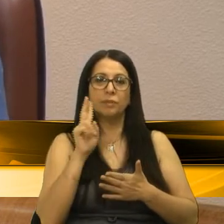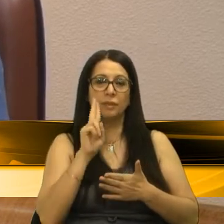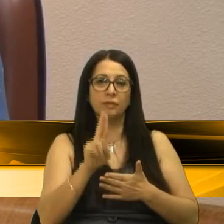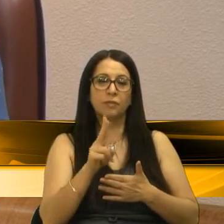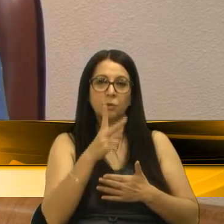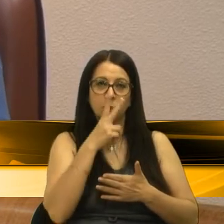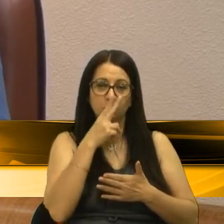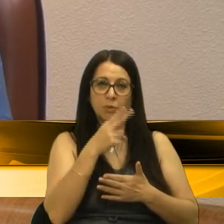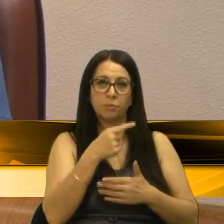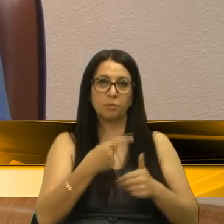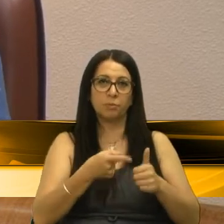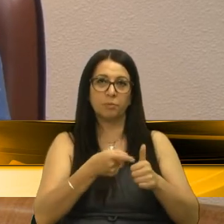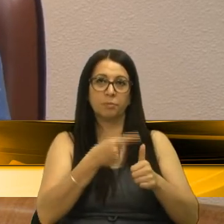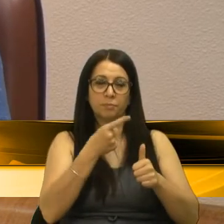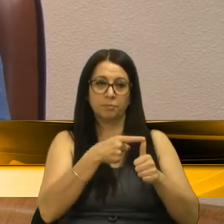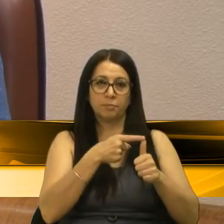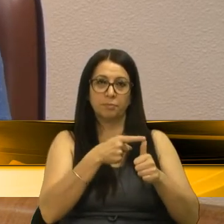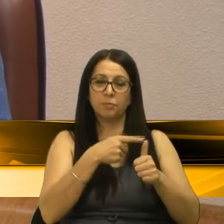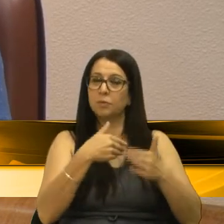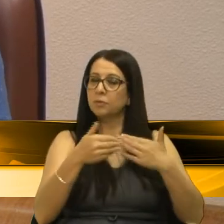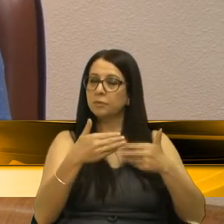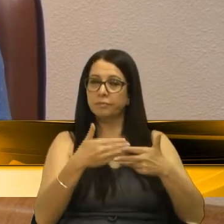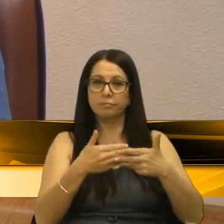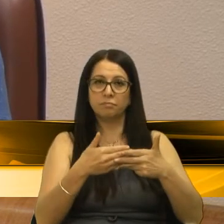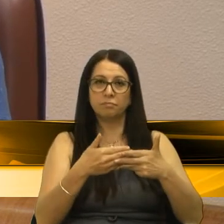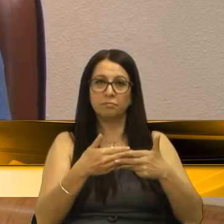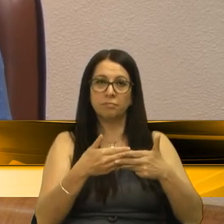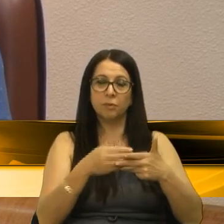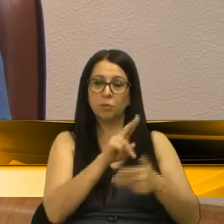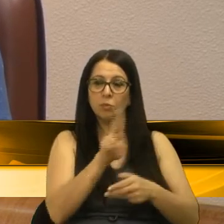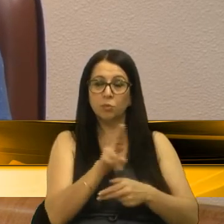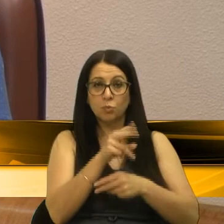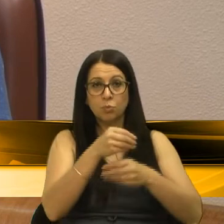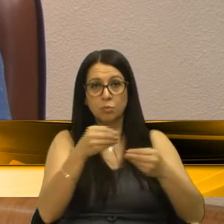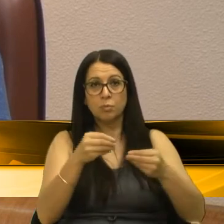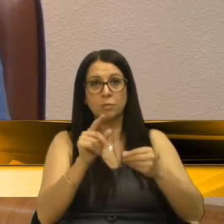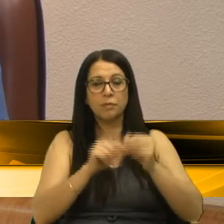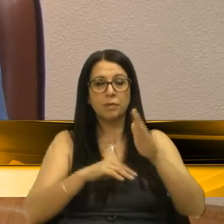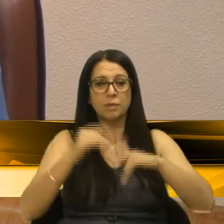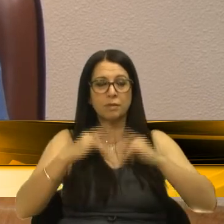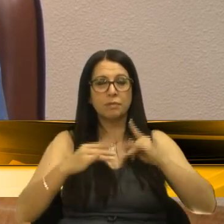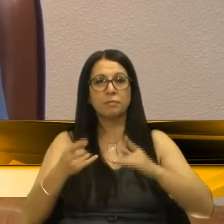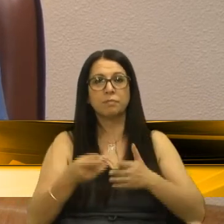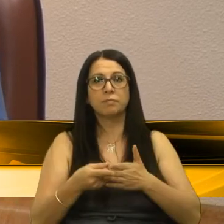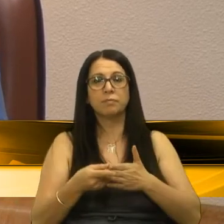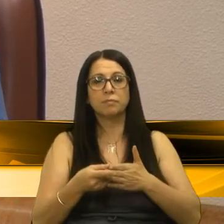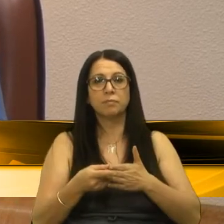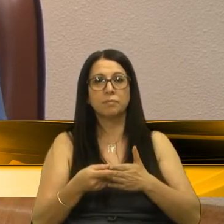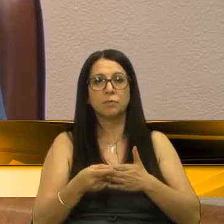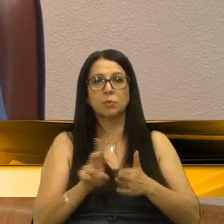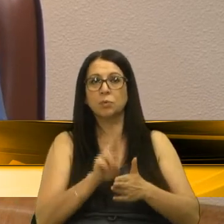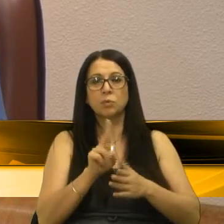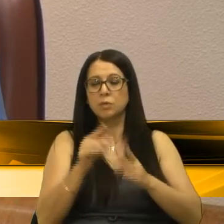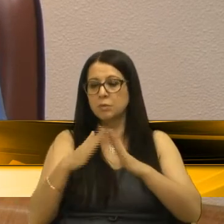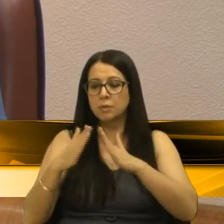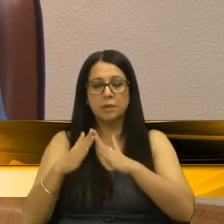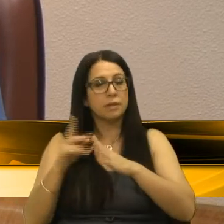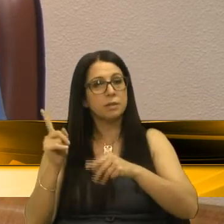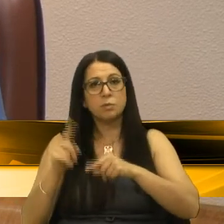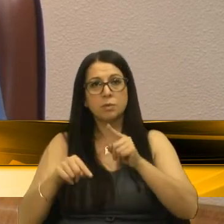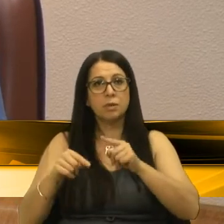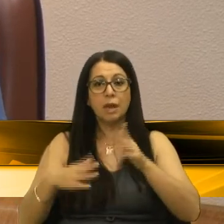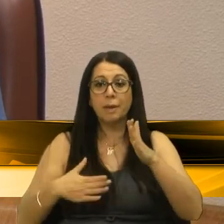conforme. Primeiro, em qualquer zona de uso para instalação de usos não residenciais, não se aplica a